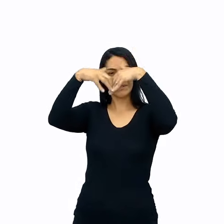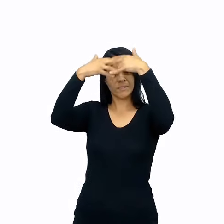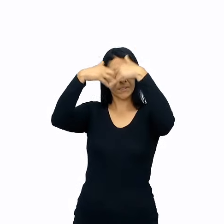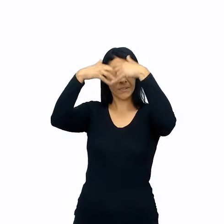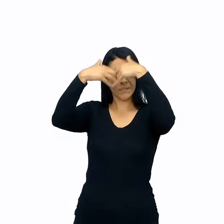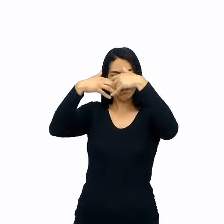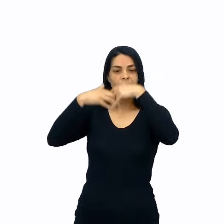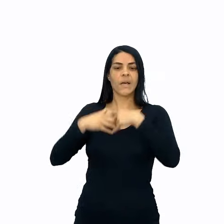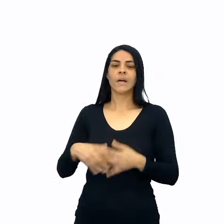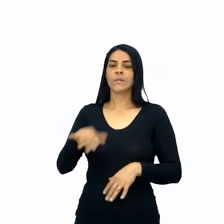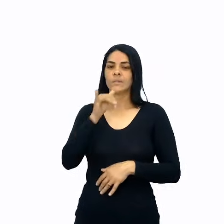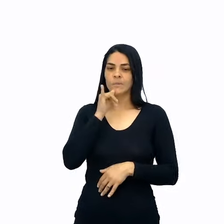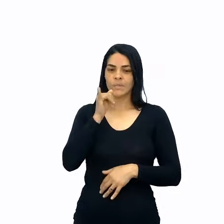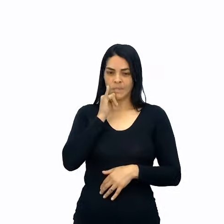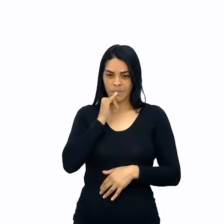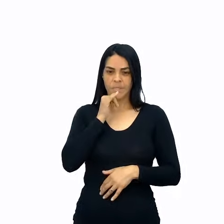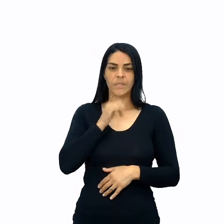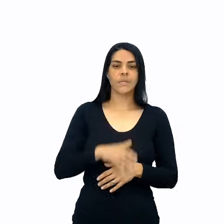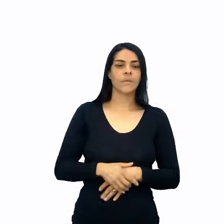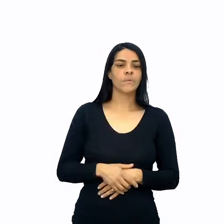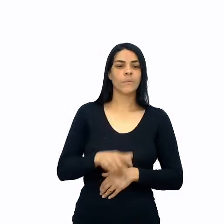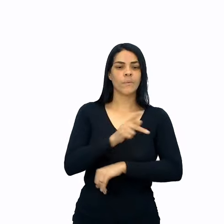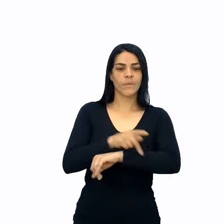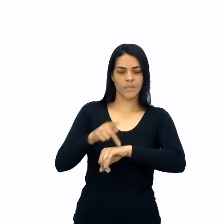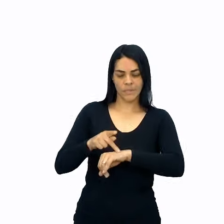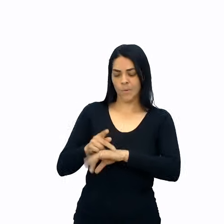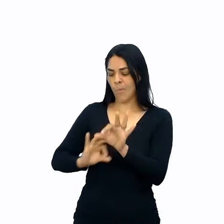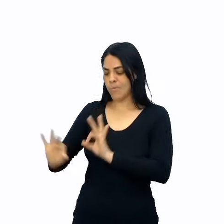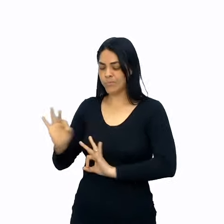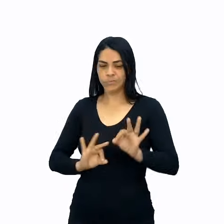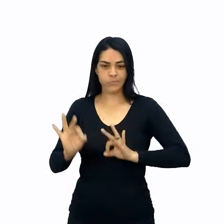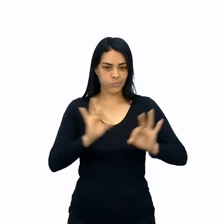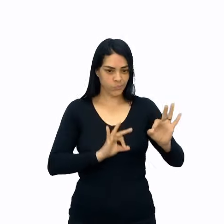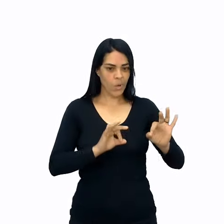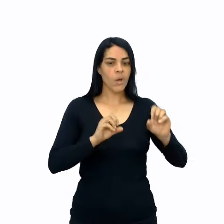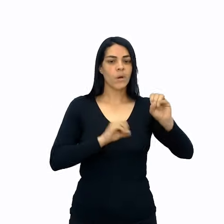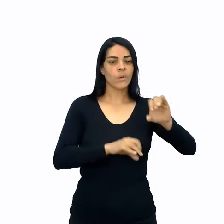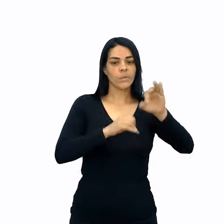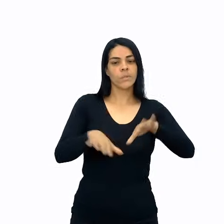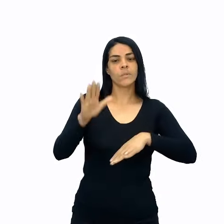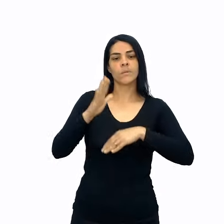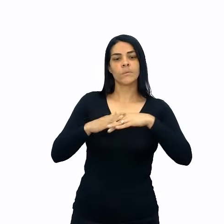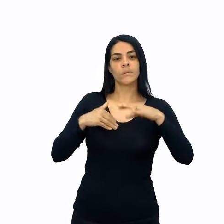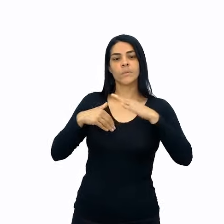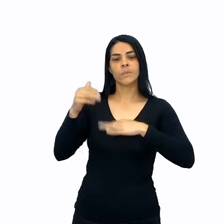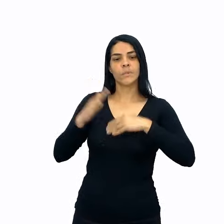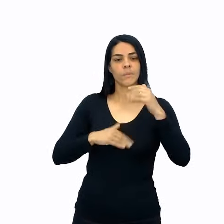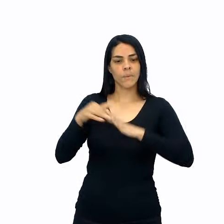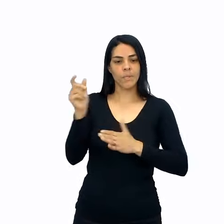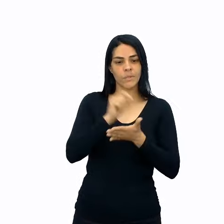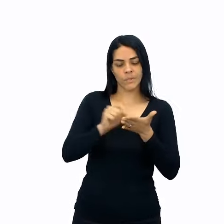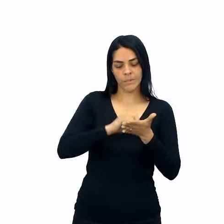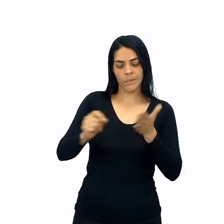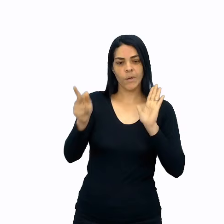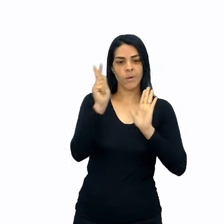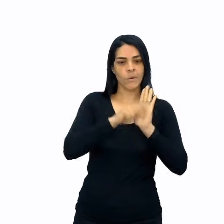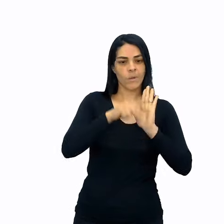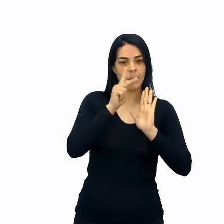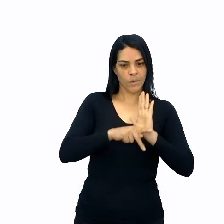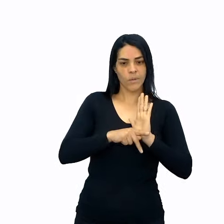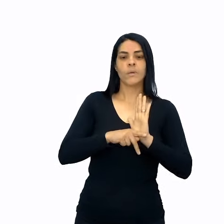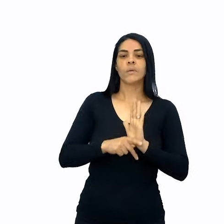como recurso pedagógico para organizar o ensino de práticas de escrita com propostas de revisão